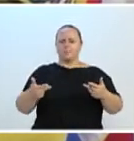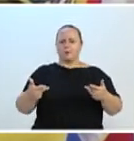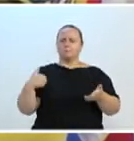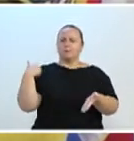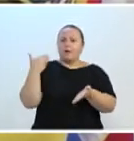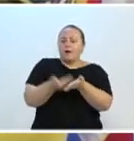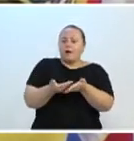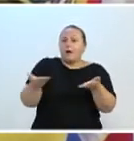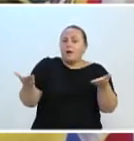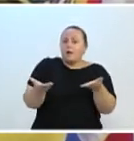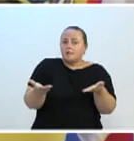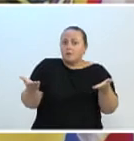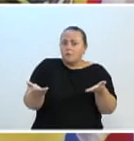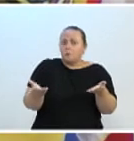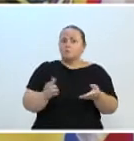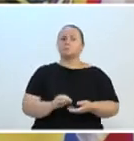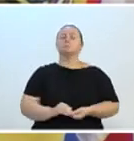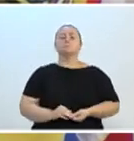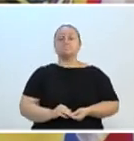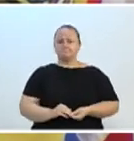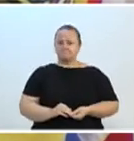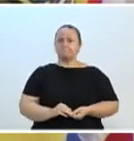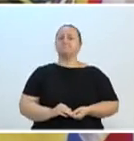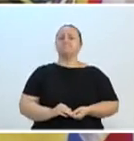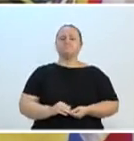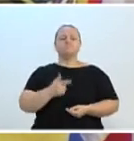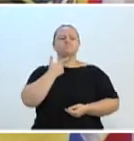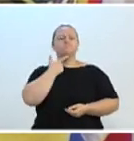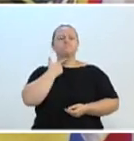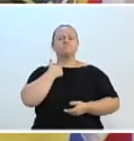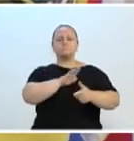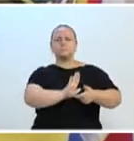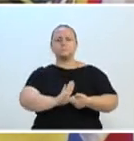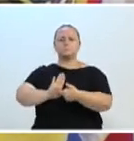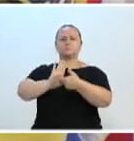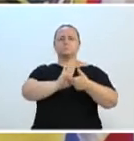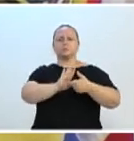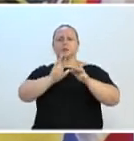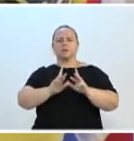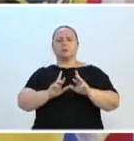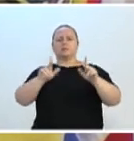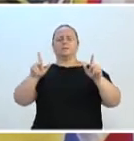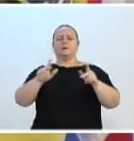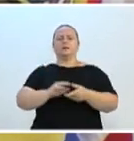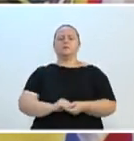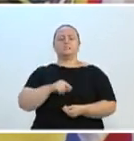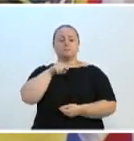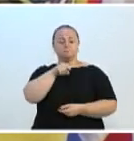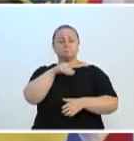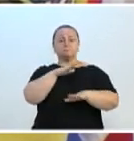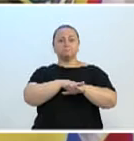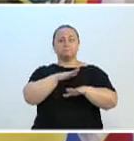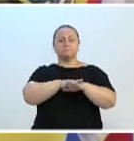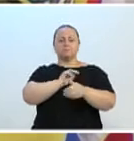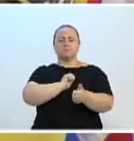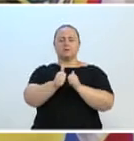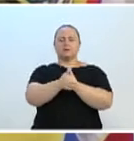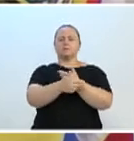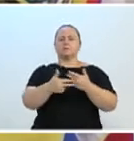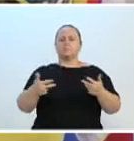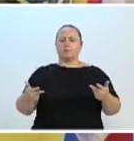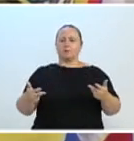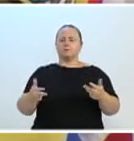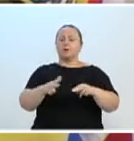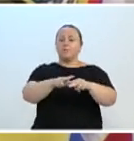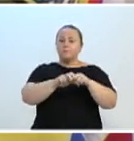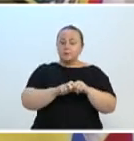hoje, vem com vontade de fazer a diferença, e uma das bandeiras que ele vai utilizar será o esporte. E é dentro dessa forma que a gente fez